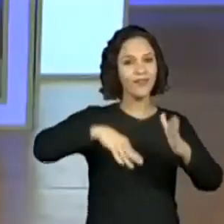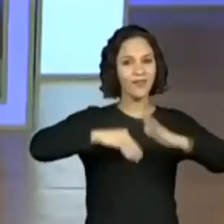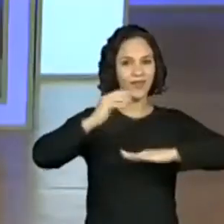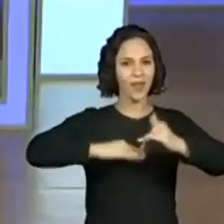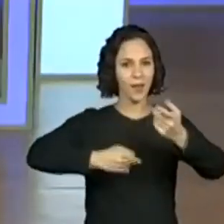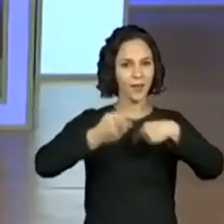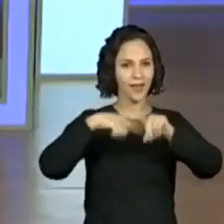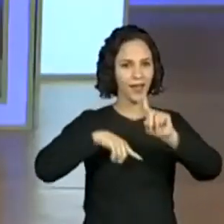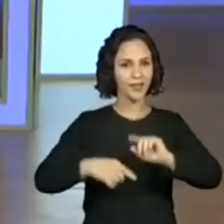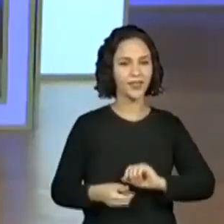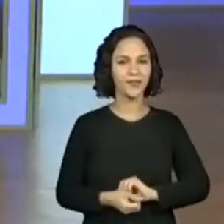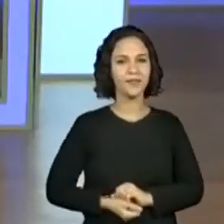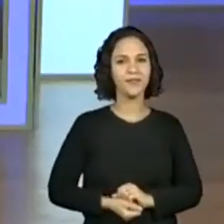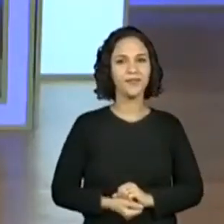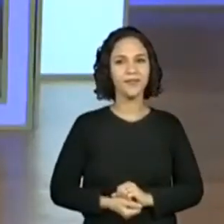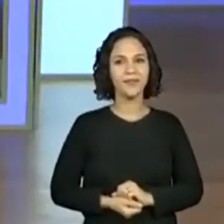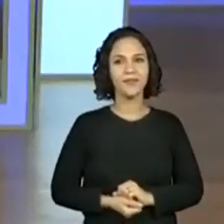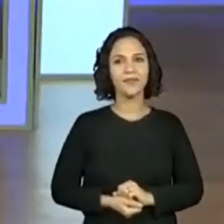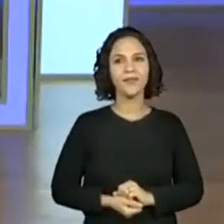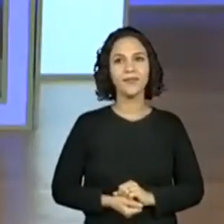habilidade.